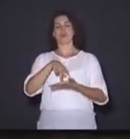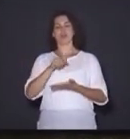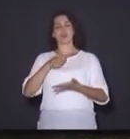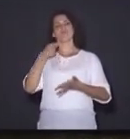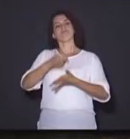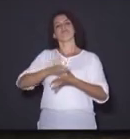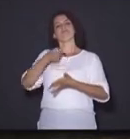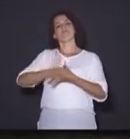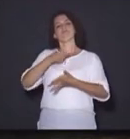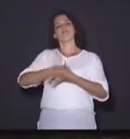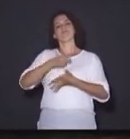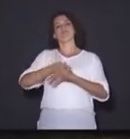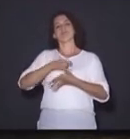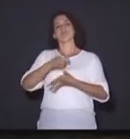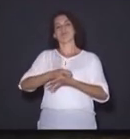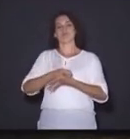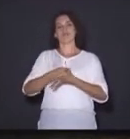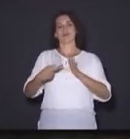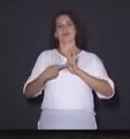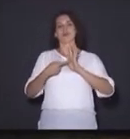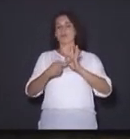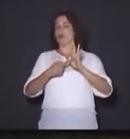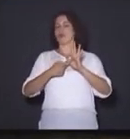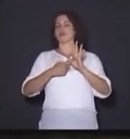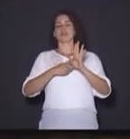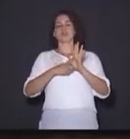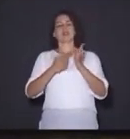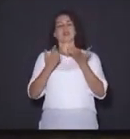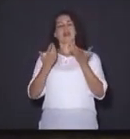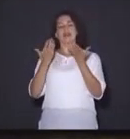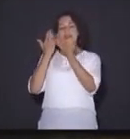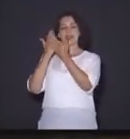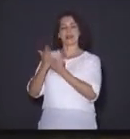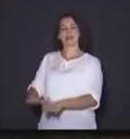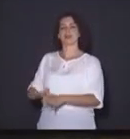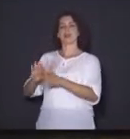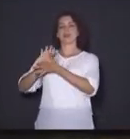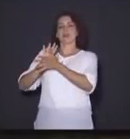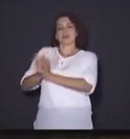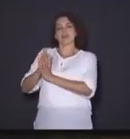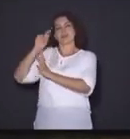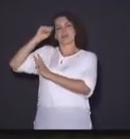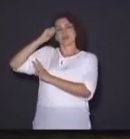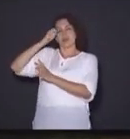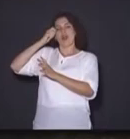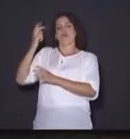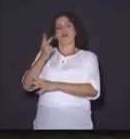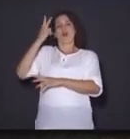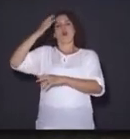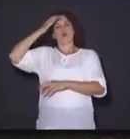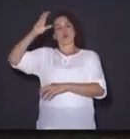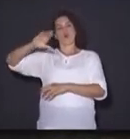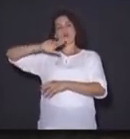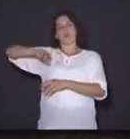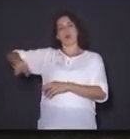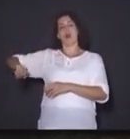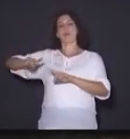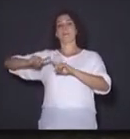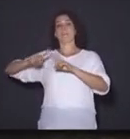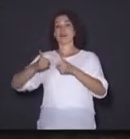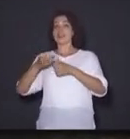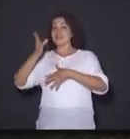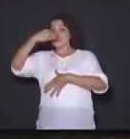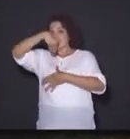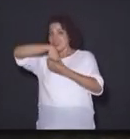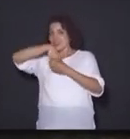lutam e trazem a questão da superação do racismo da valorização da cultura etc etc mas que não necessariamente participam de uma